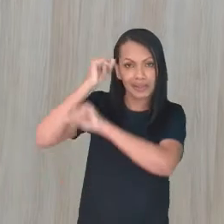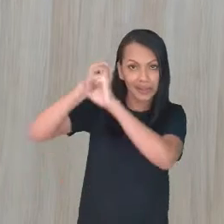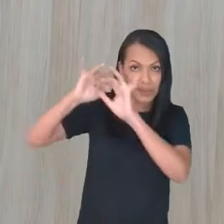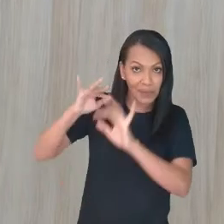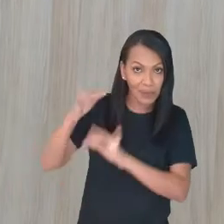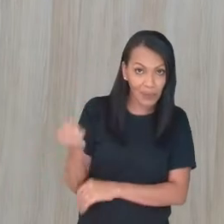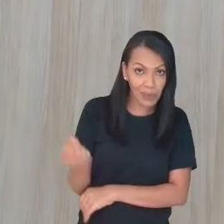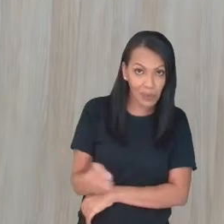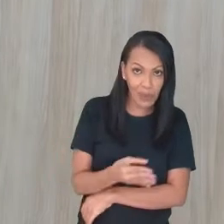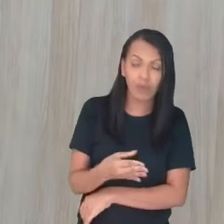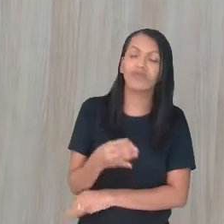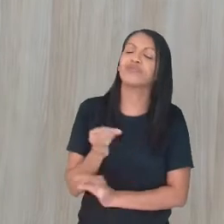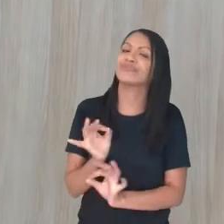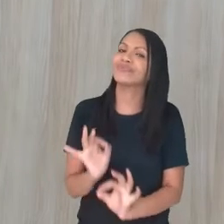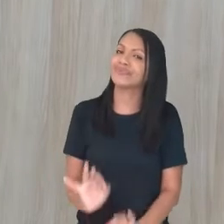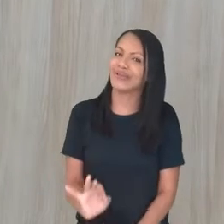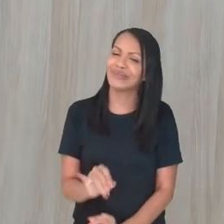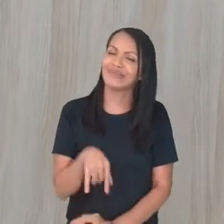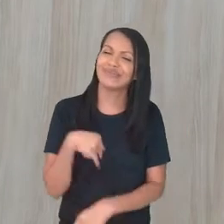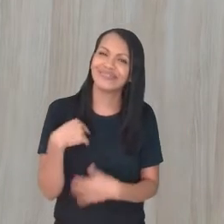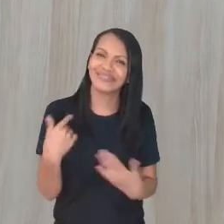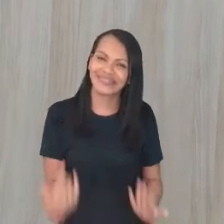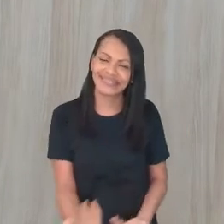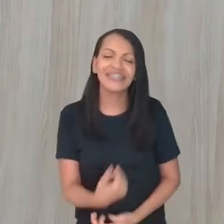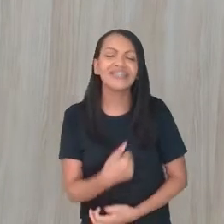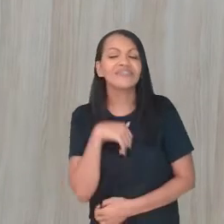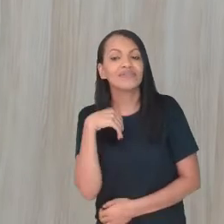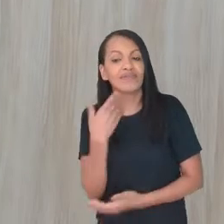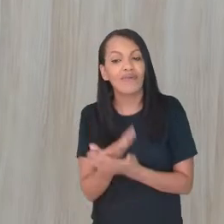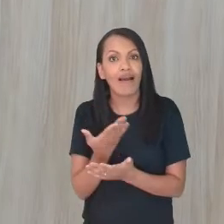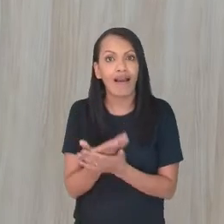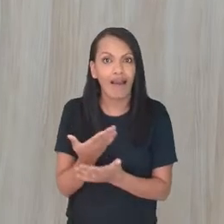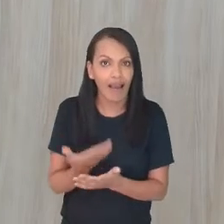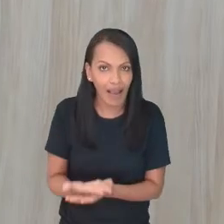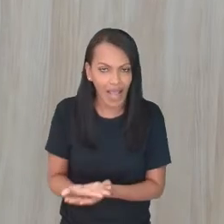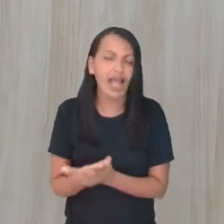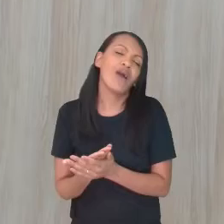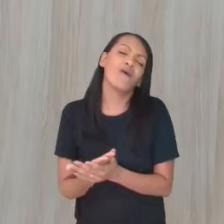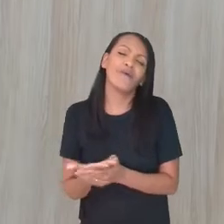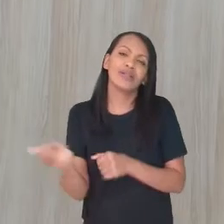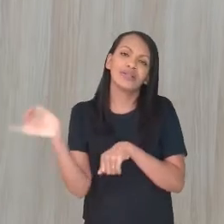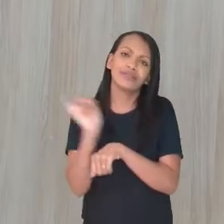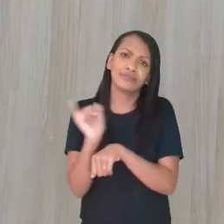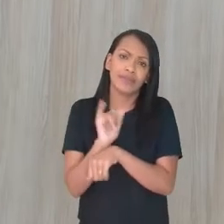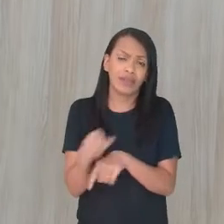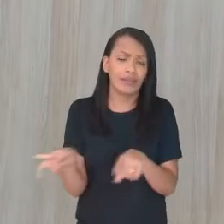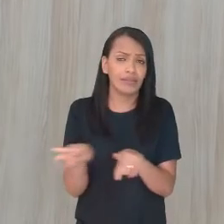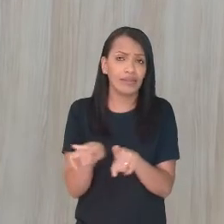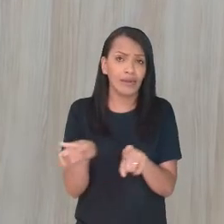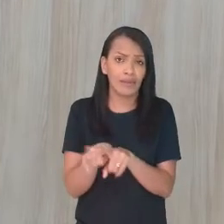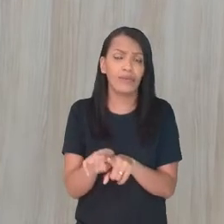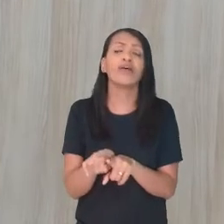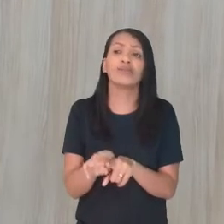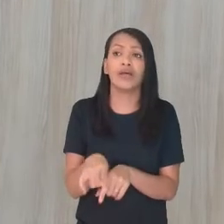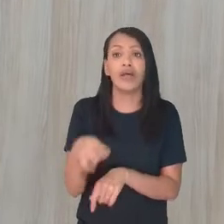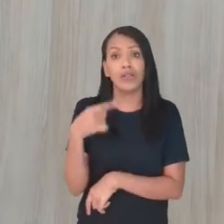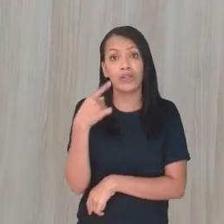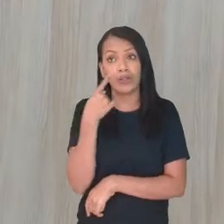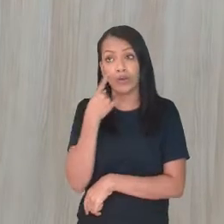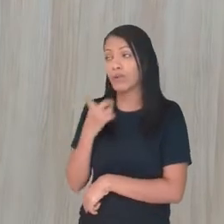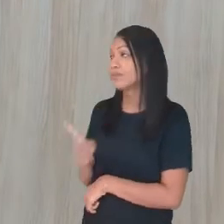novo. Então, a gente está com essas aulas disponíveis no YouTube. Então, tem também o